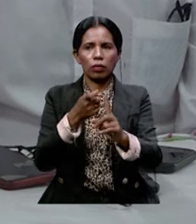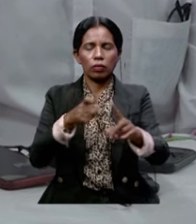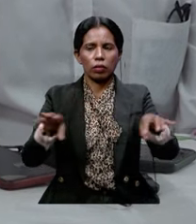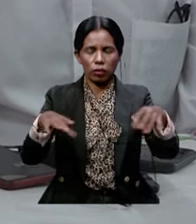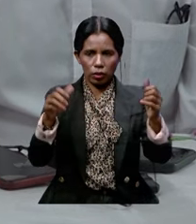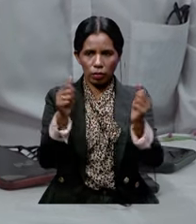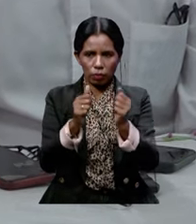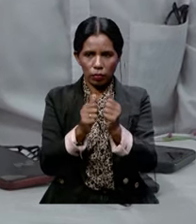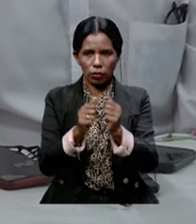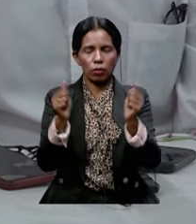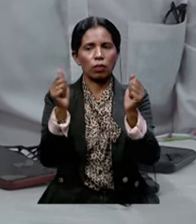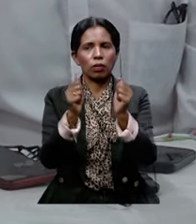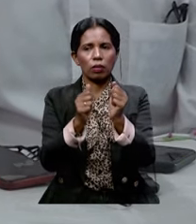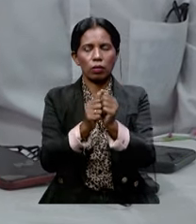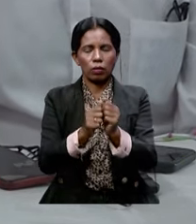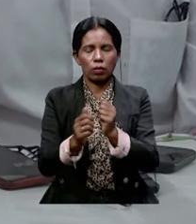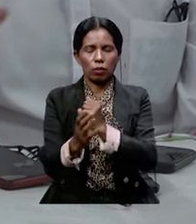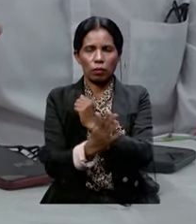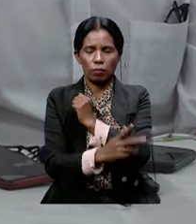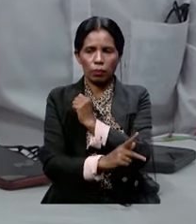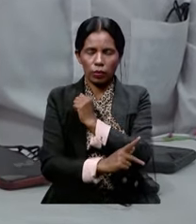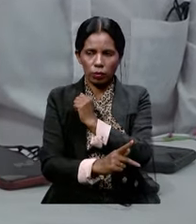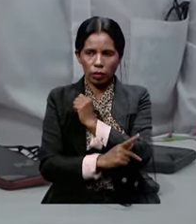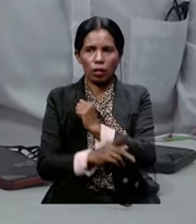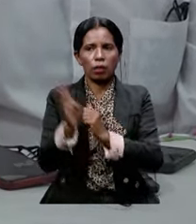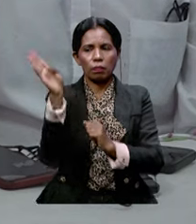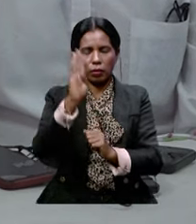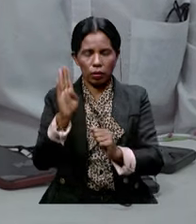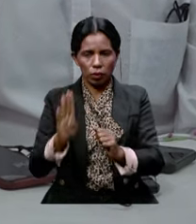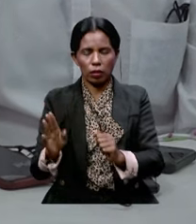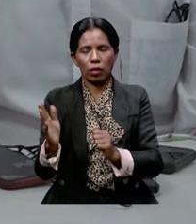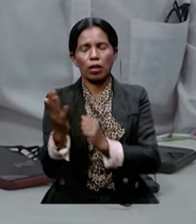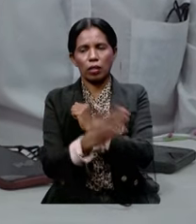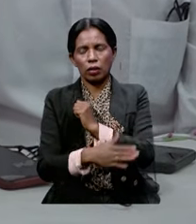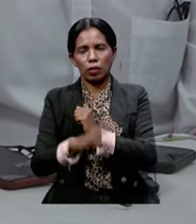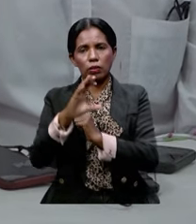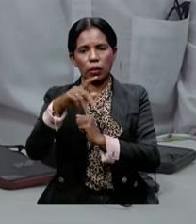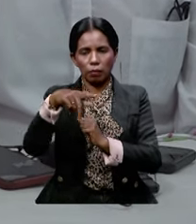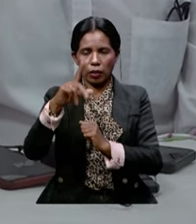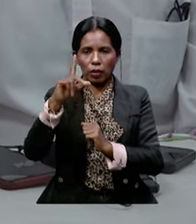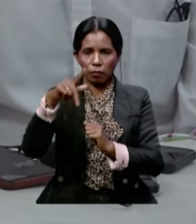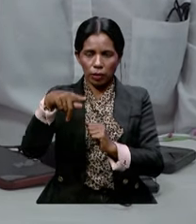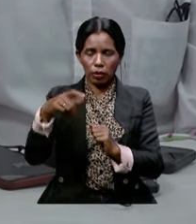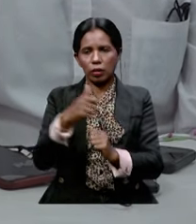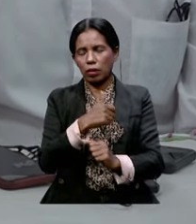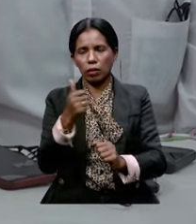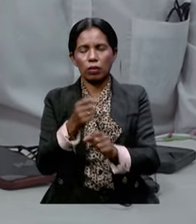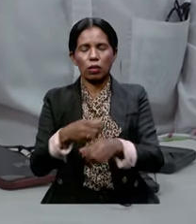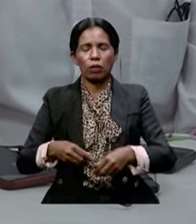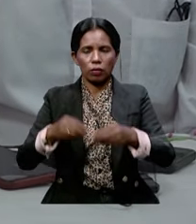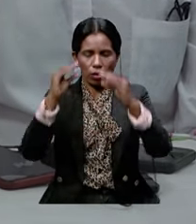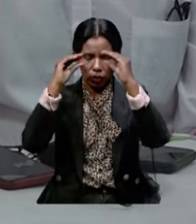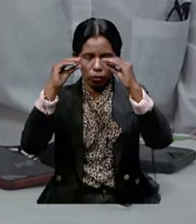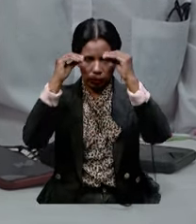cooperação, ho, Portugal, ho, Brasil, ho, nação CPLP, Cercelupta, o de ralo formação dos